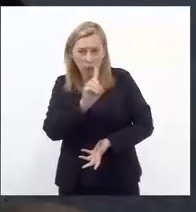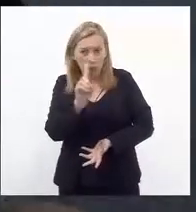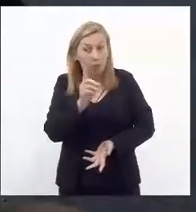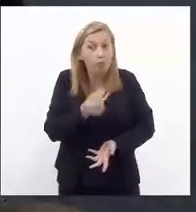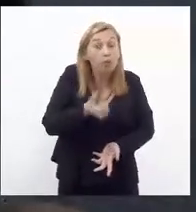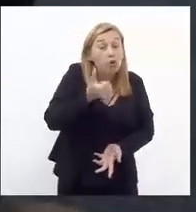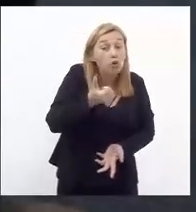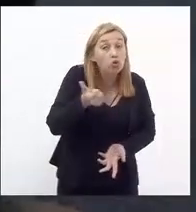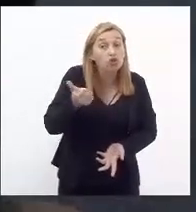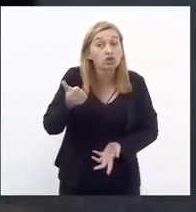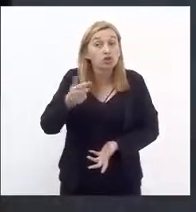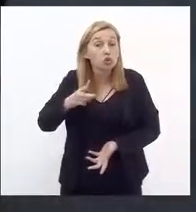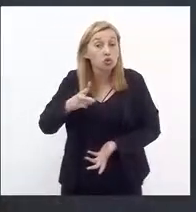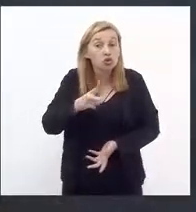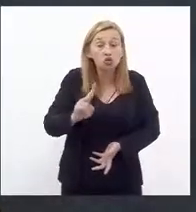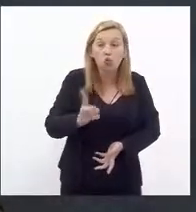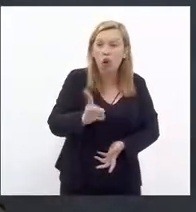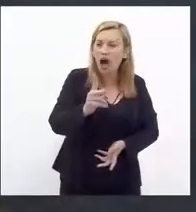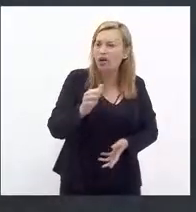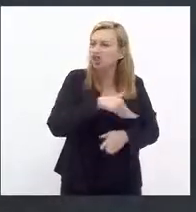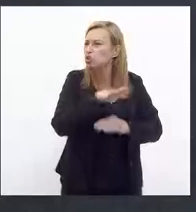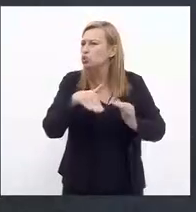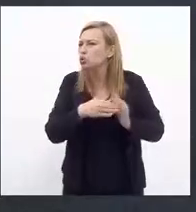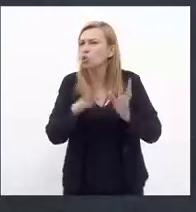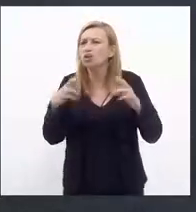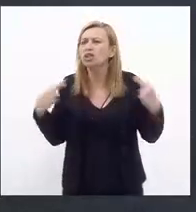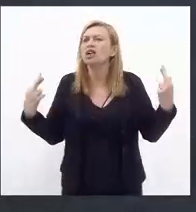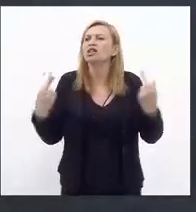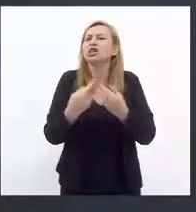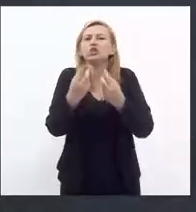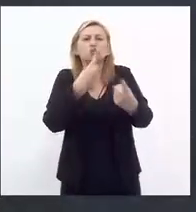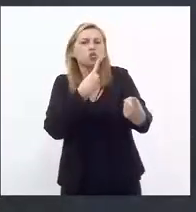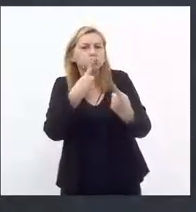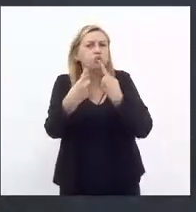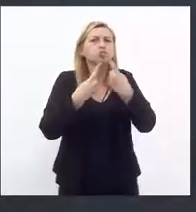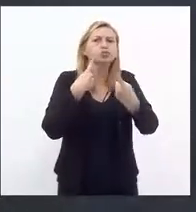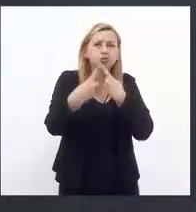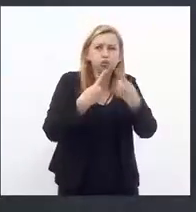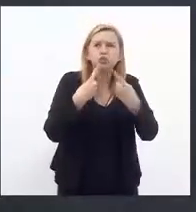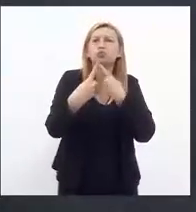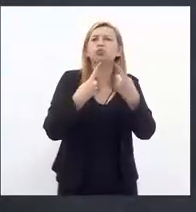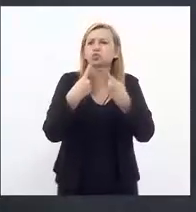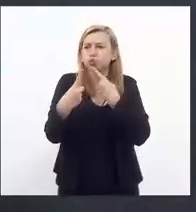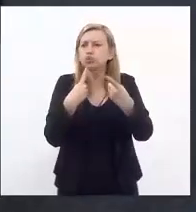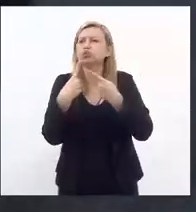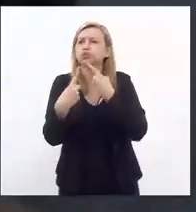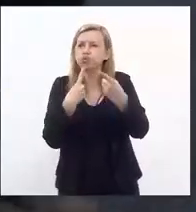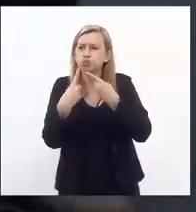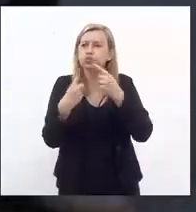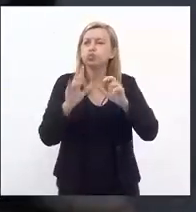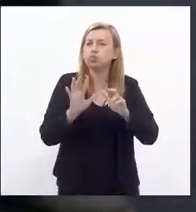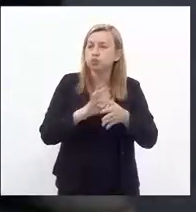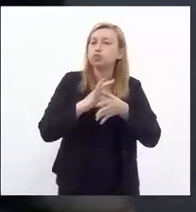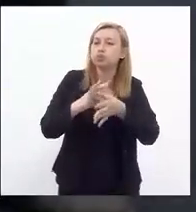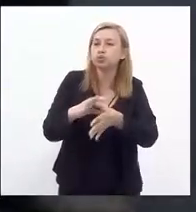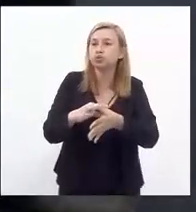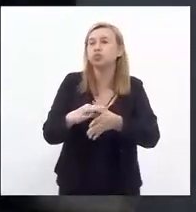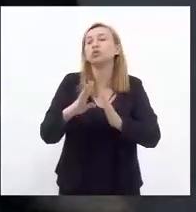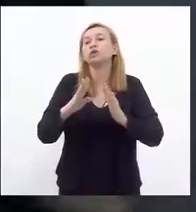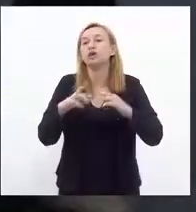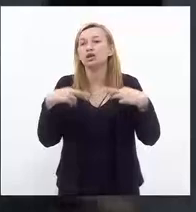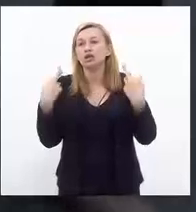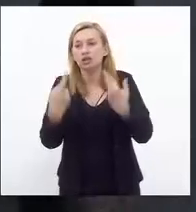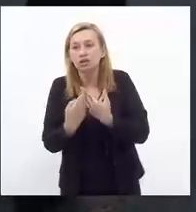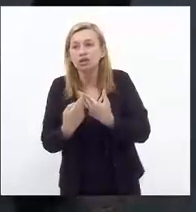que ficaram em todas as os debates em todas as fala de líderes em